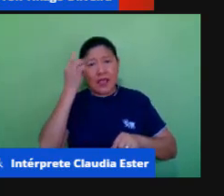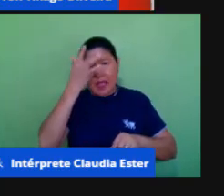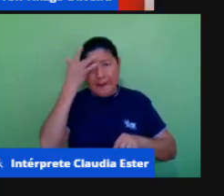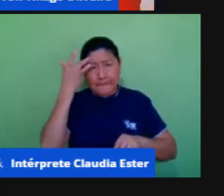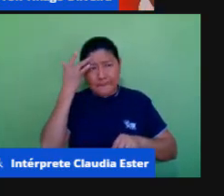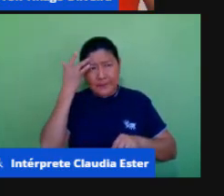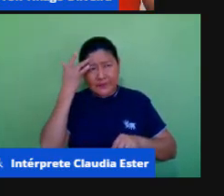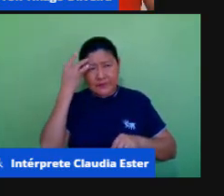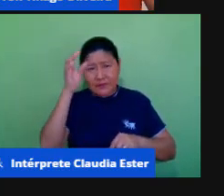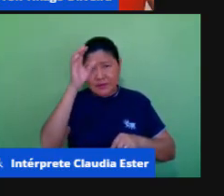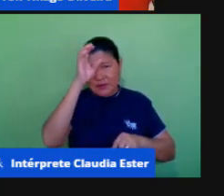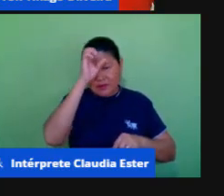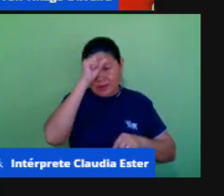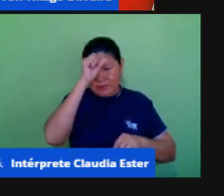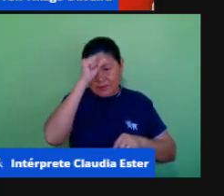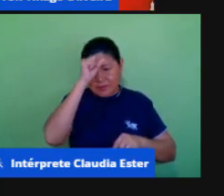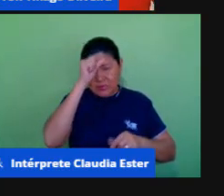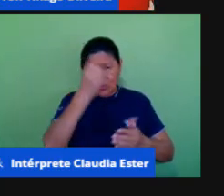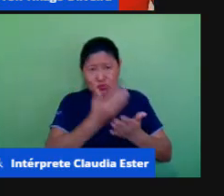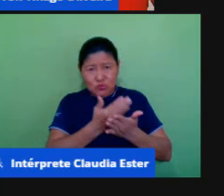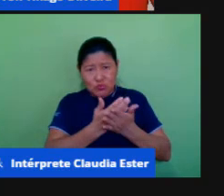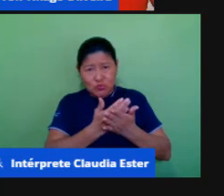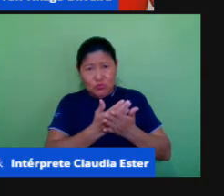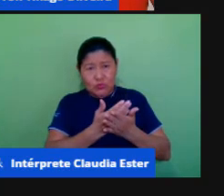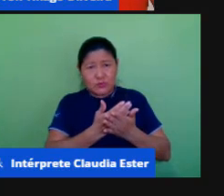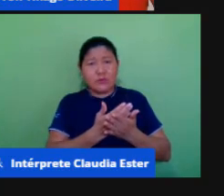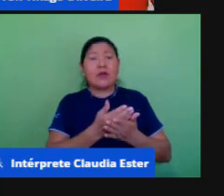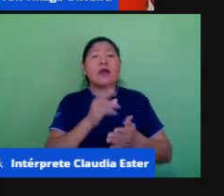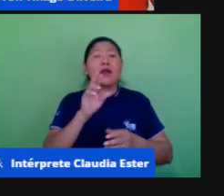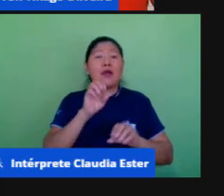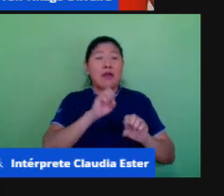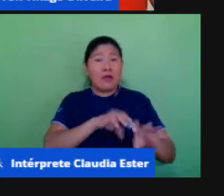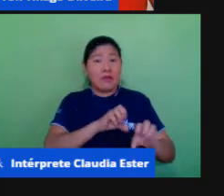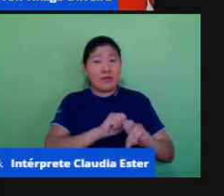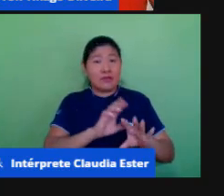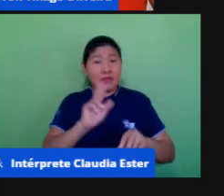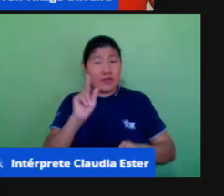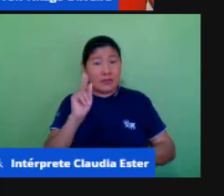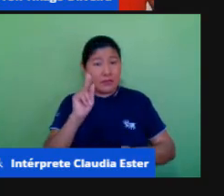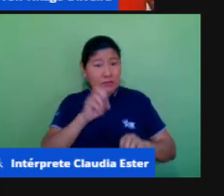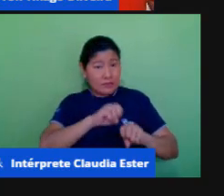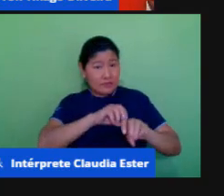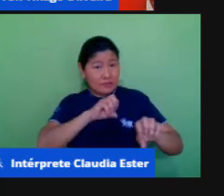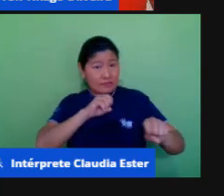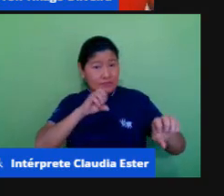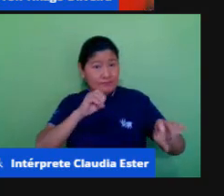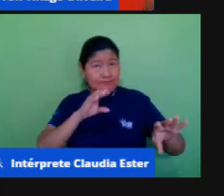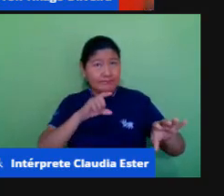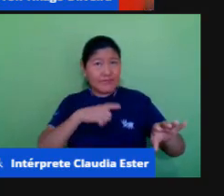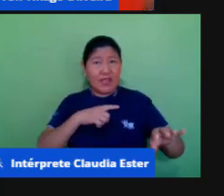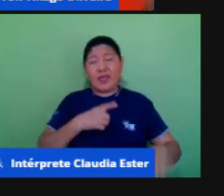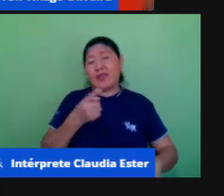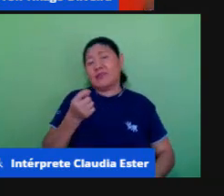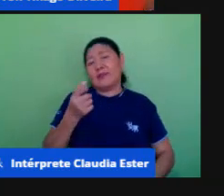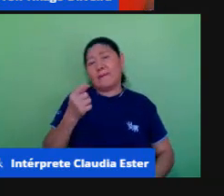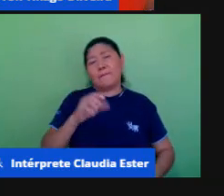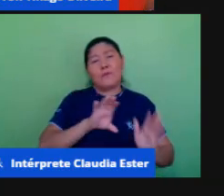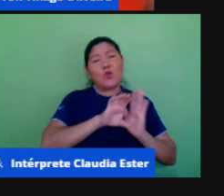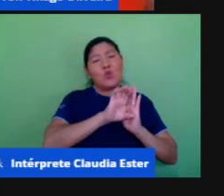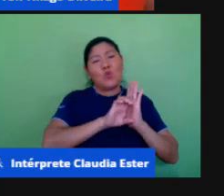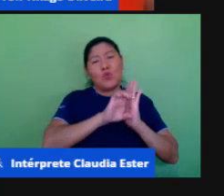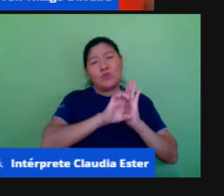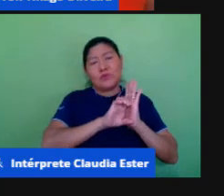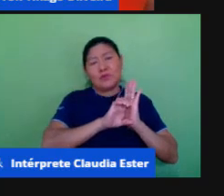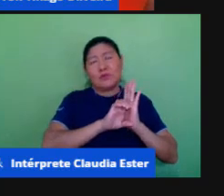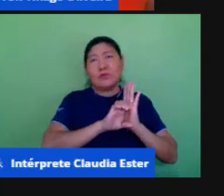partir dessa modalidade de ensino, do IAD, tem pouco conteúdo,